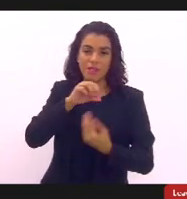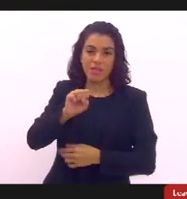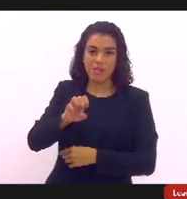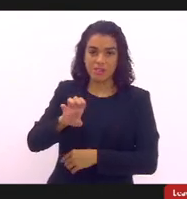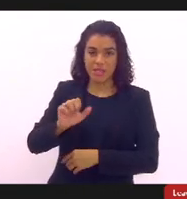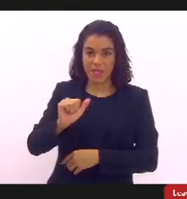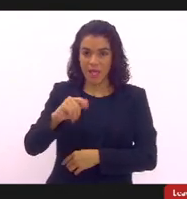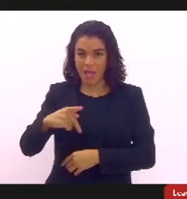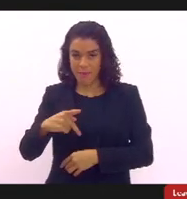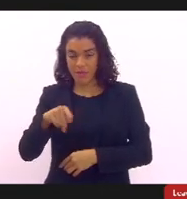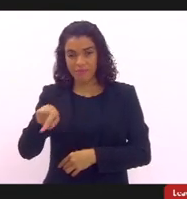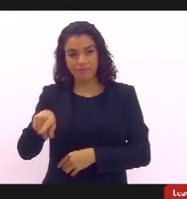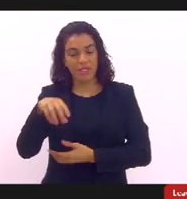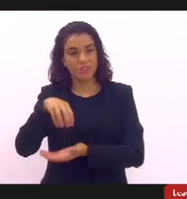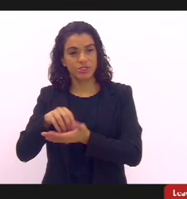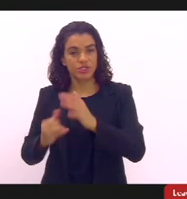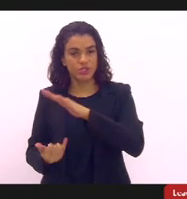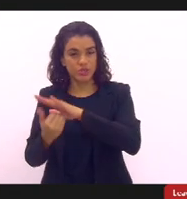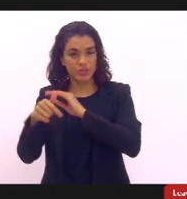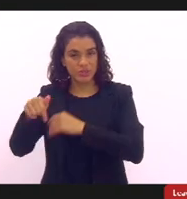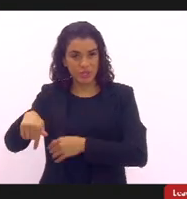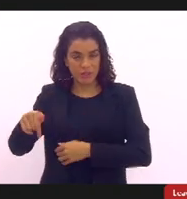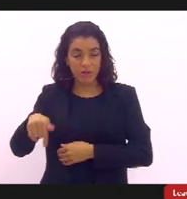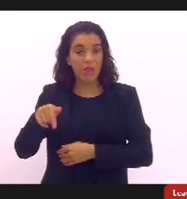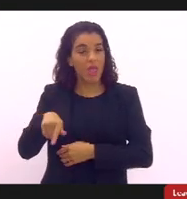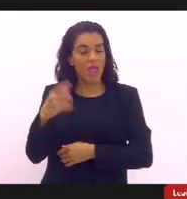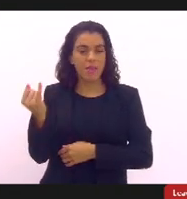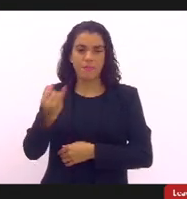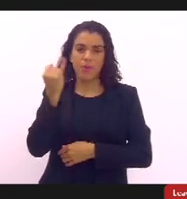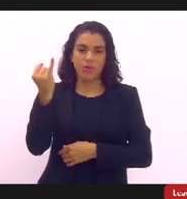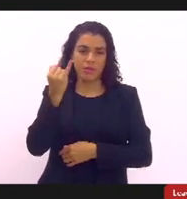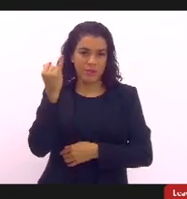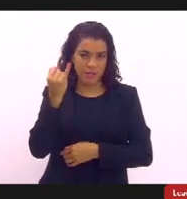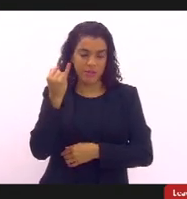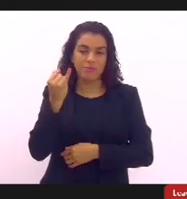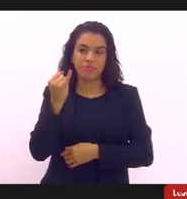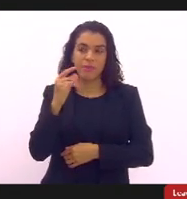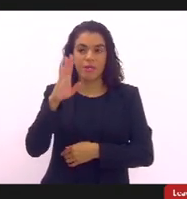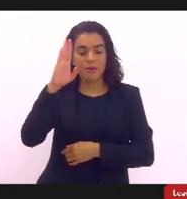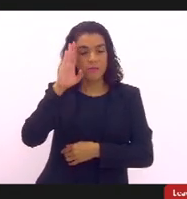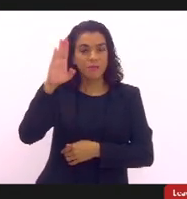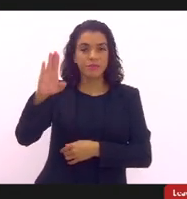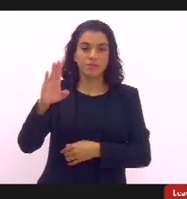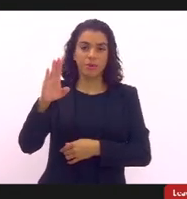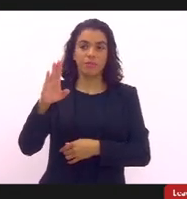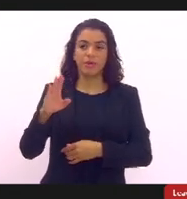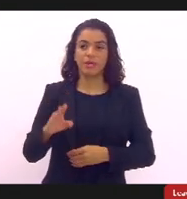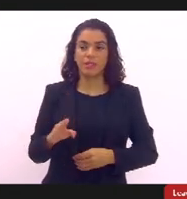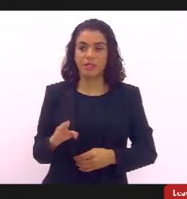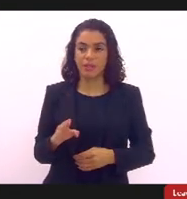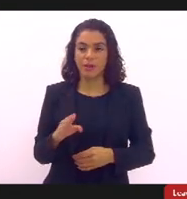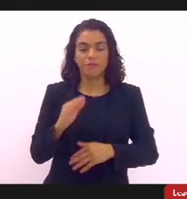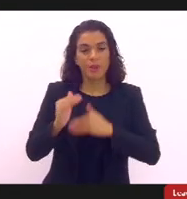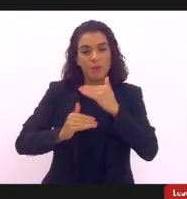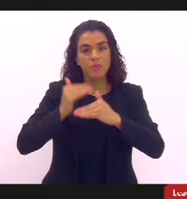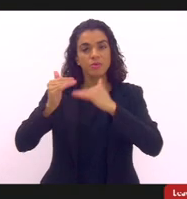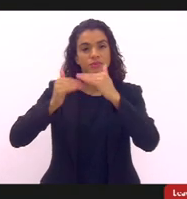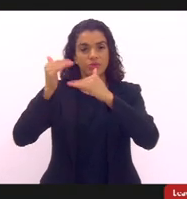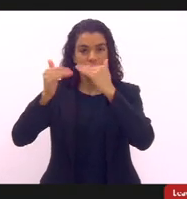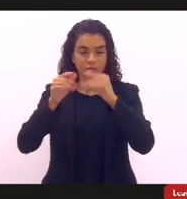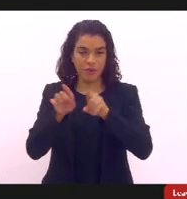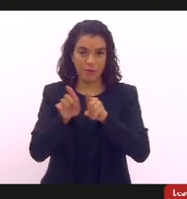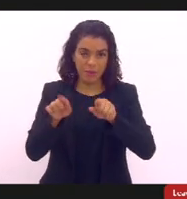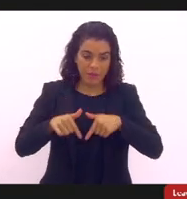unidade. Né, que a gente entende que é uma unidade importantíssima, pra, principalmente para o desenvolvimento, né,